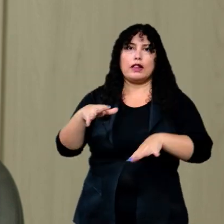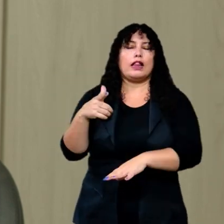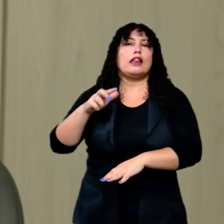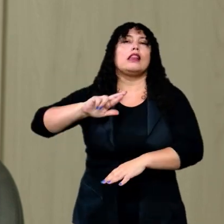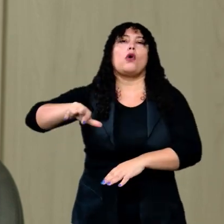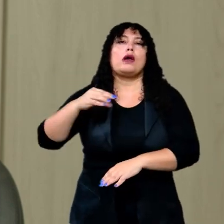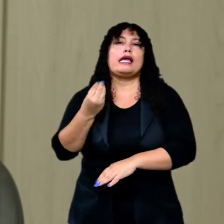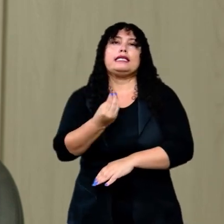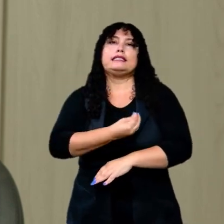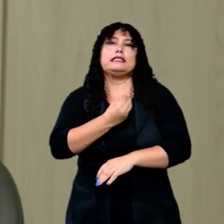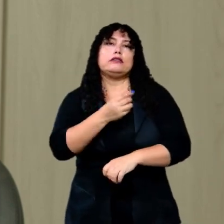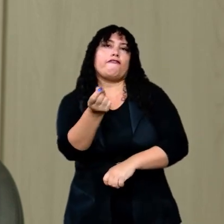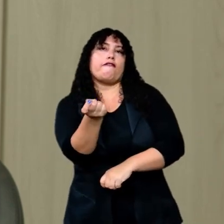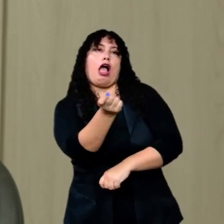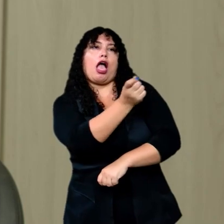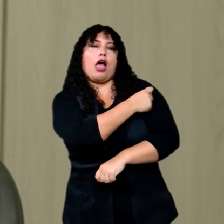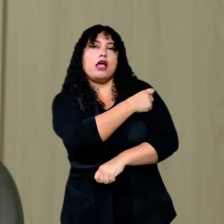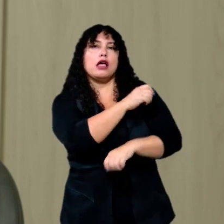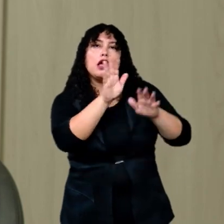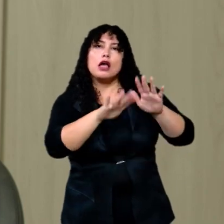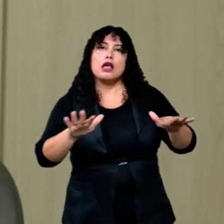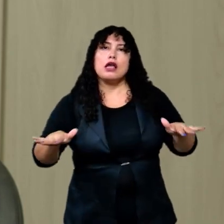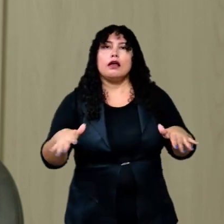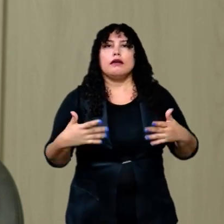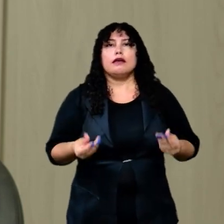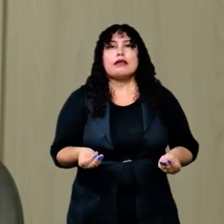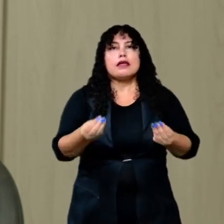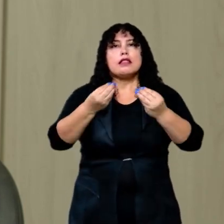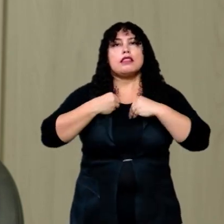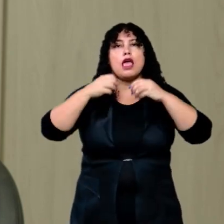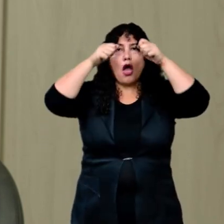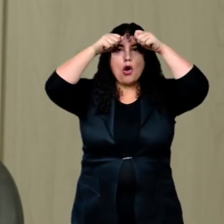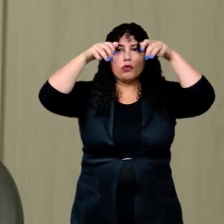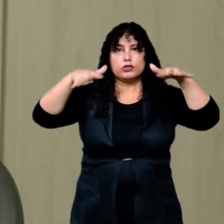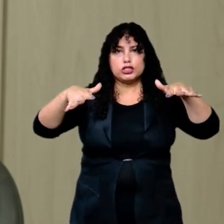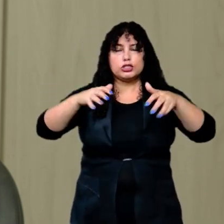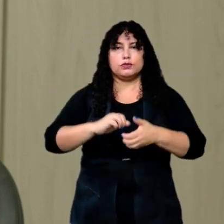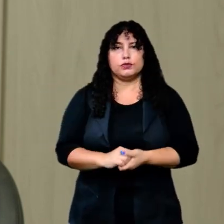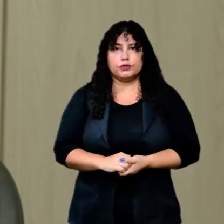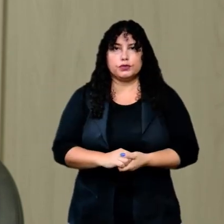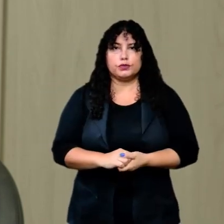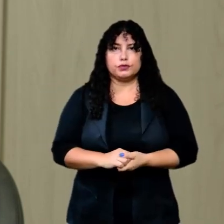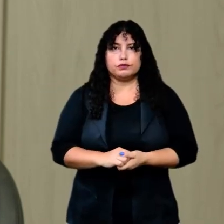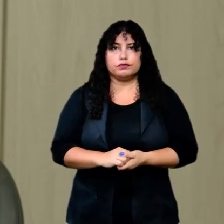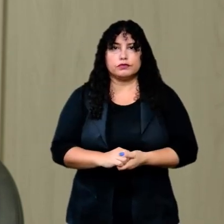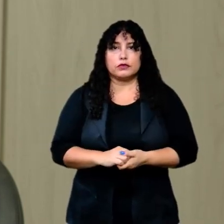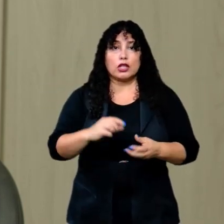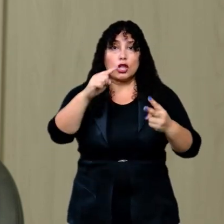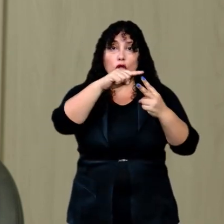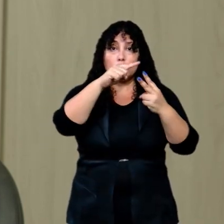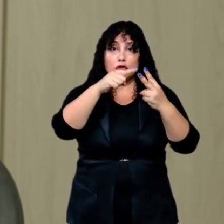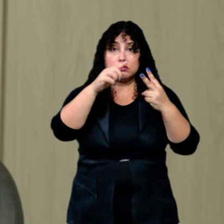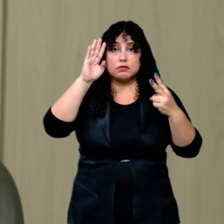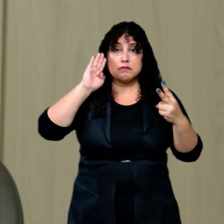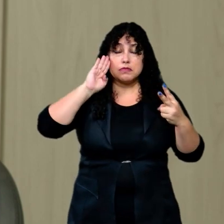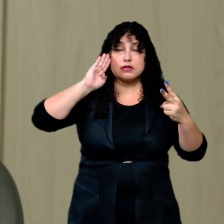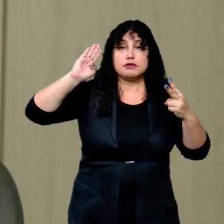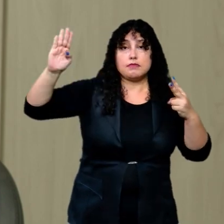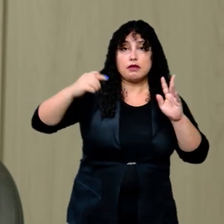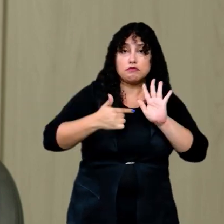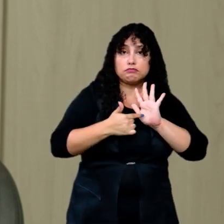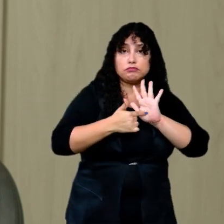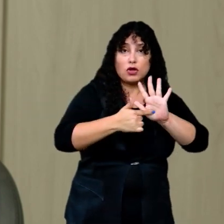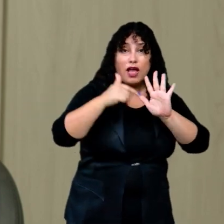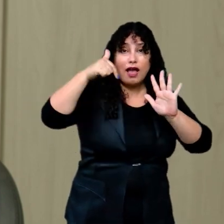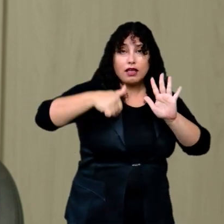uma vacina que a criança tome que dê o autismo. E nós temos 2 principais sinais, né? Aqui